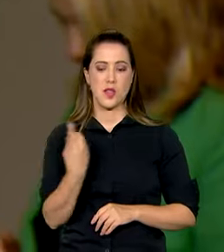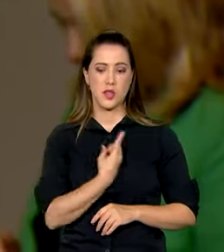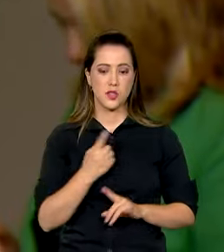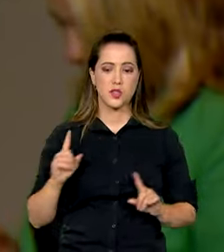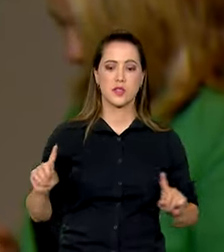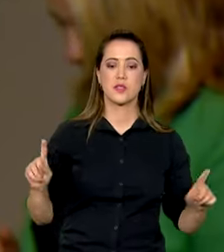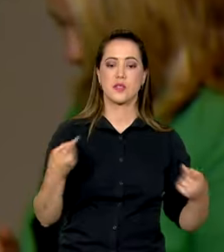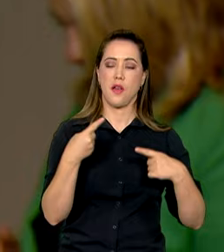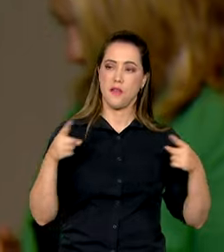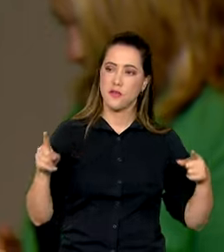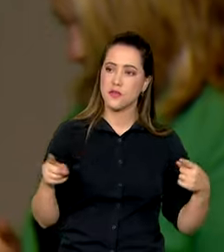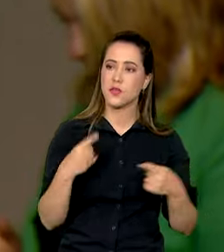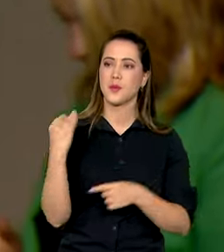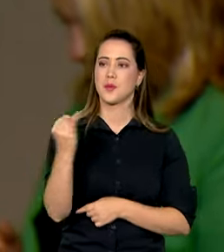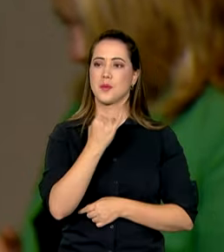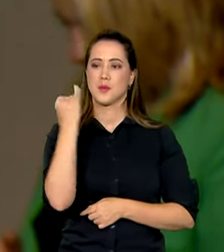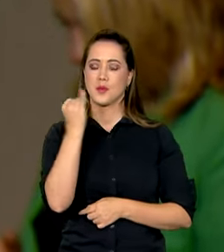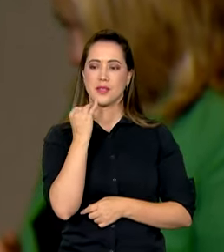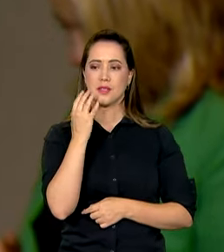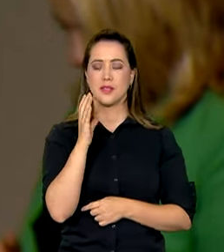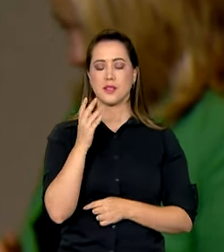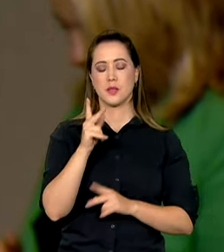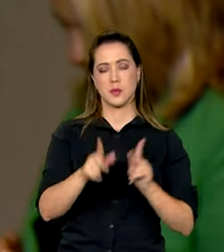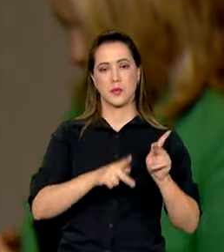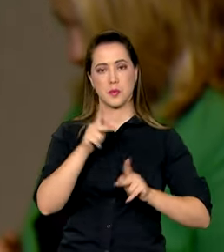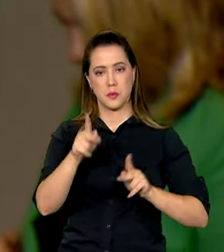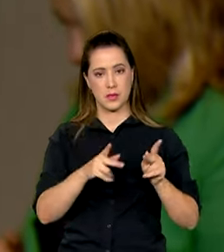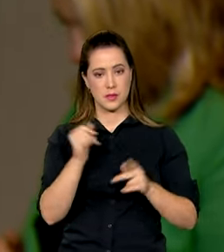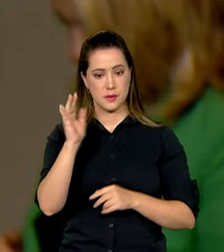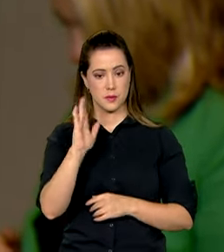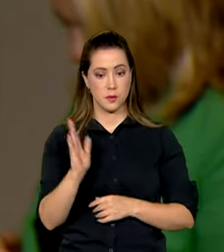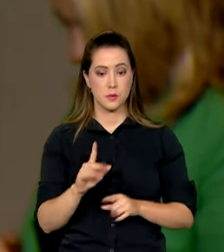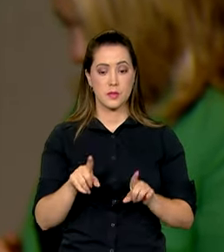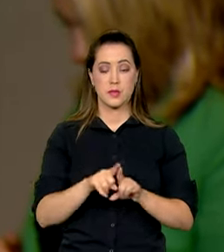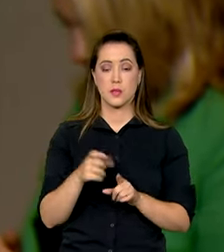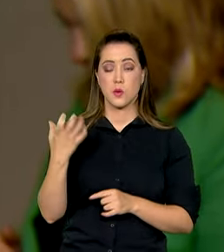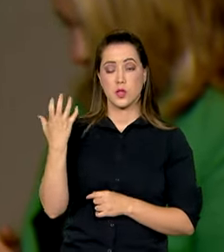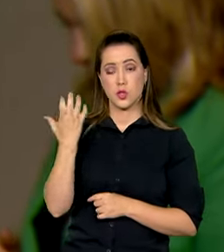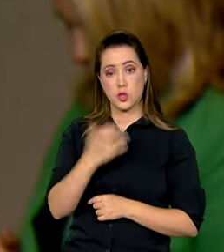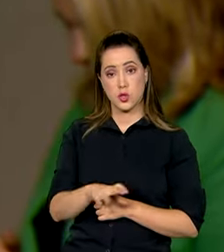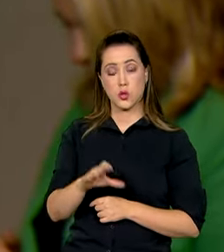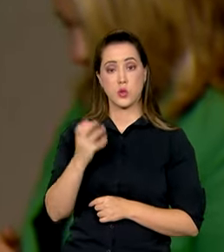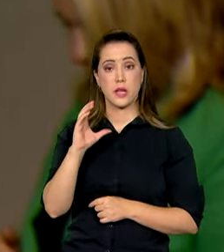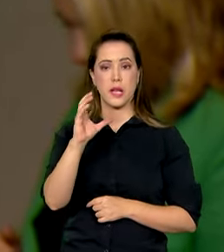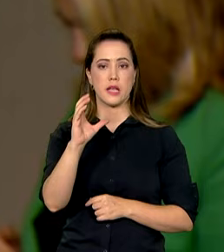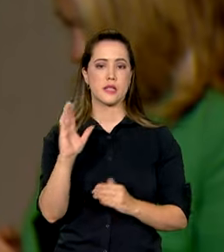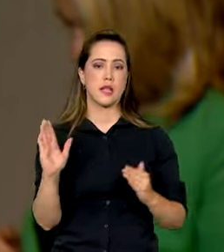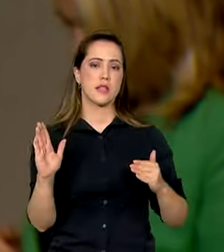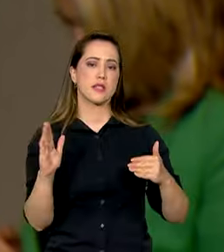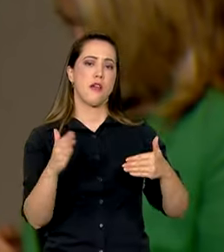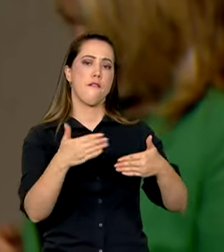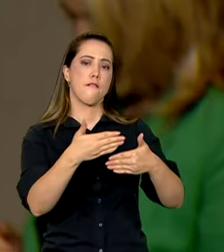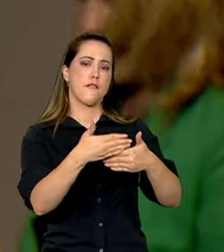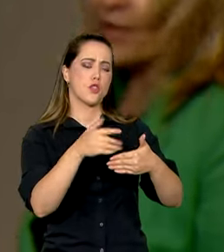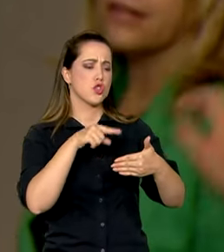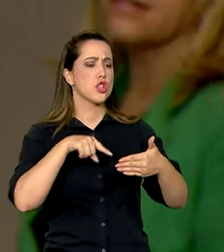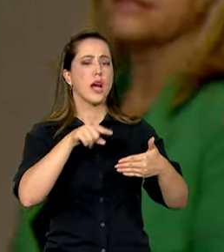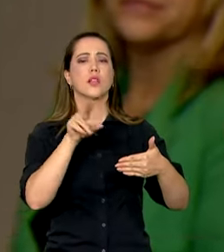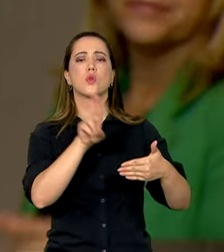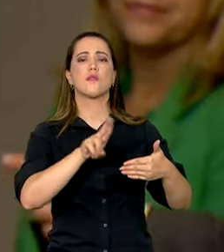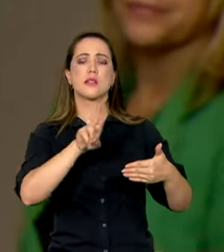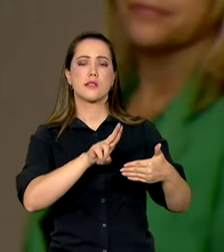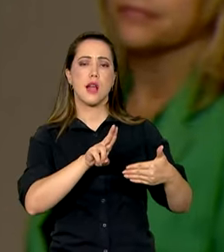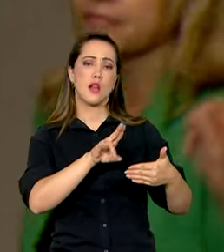desafio o letramento científico da população brasileira. Não queremos que a ciência fique restrita aos muros das universidades e institutos de